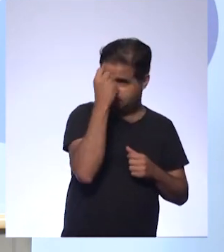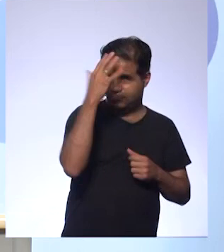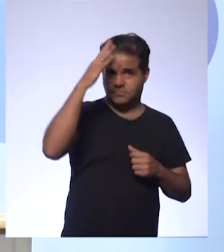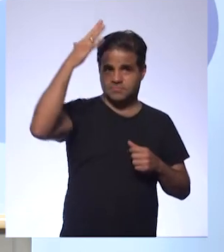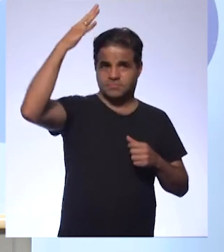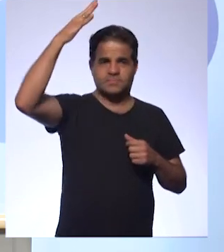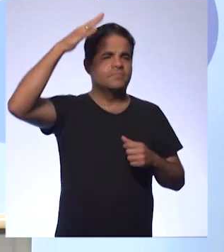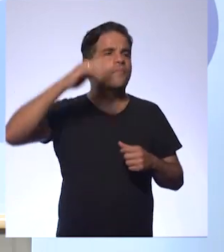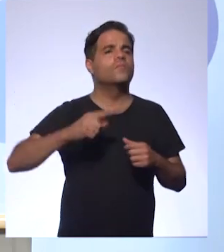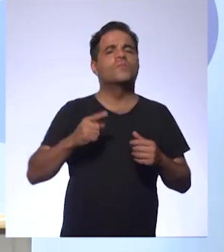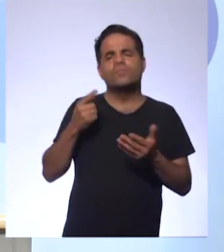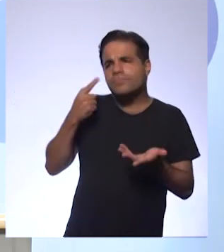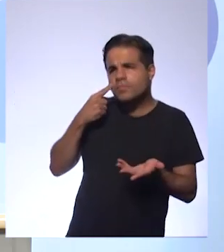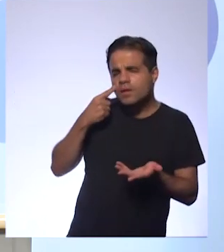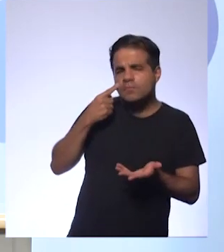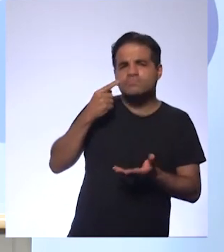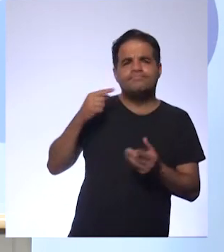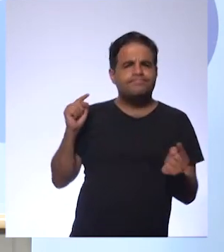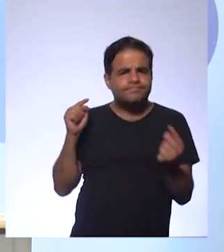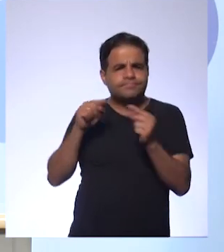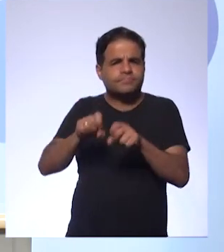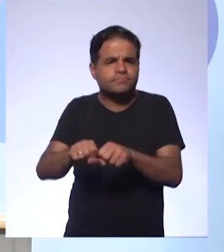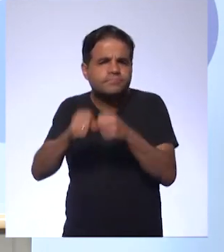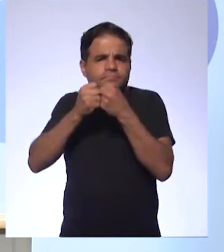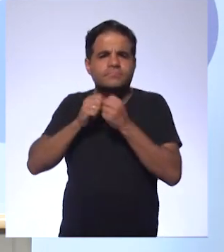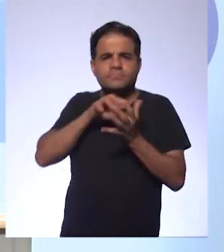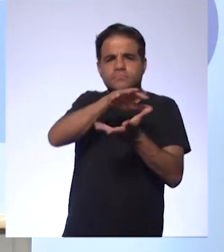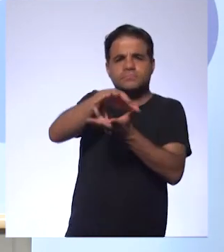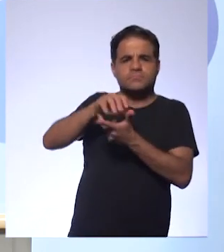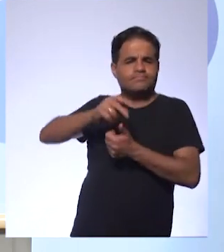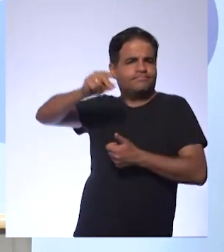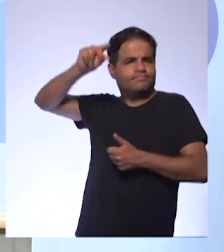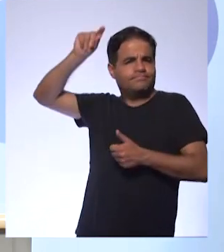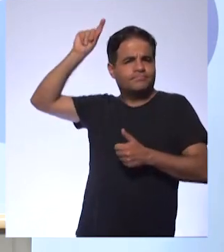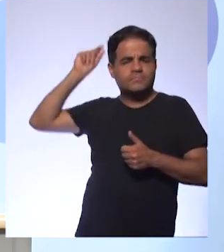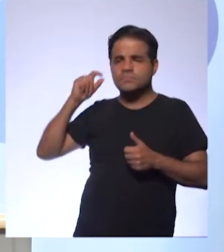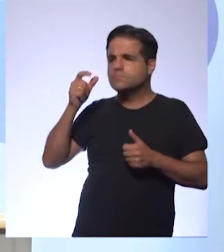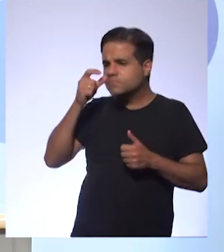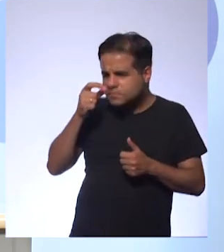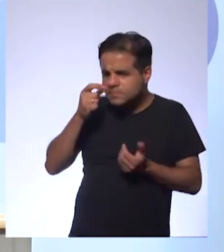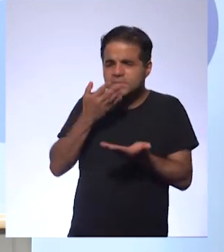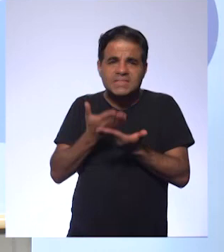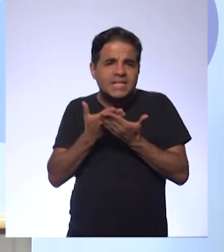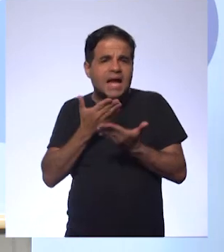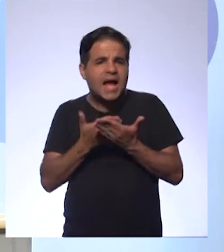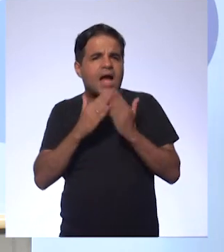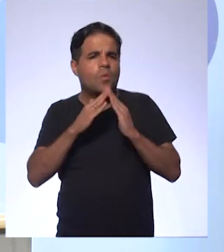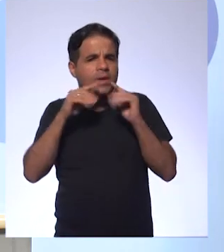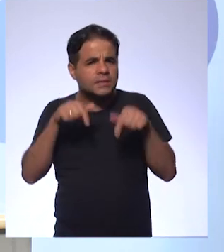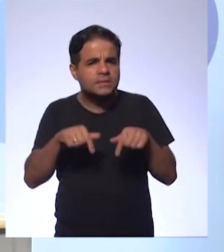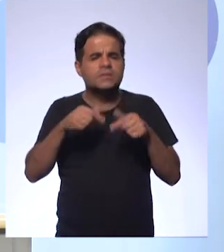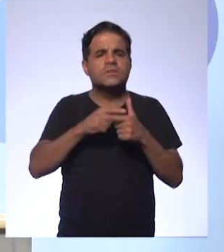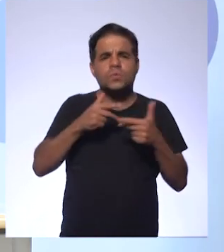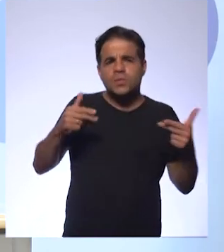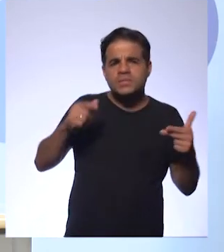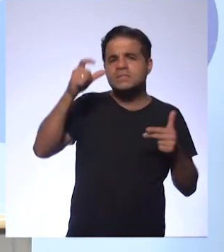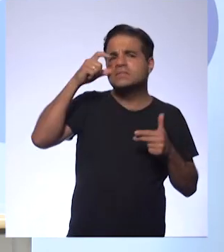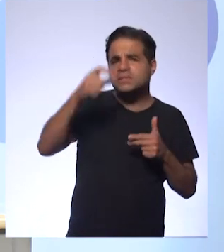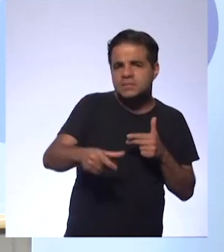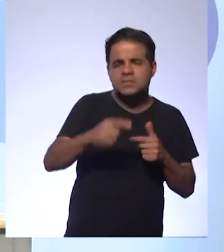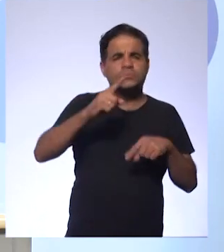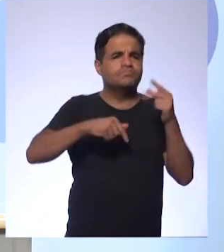entendermos essa ruptura com o mundo antigo, né? Então, eu estava observando a aula aqui, tem muito interessante os objetos